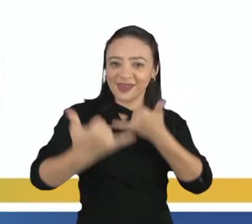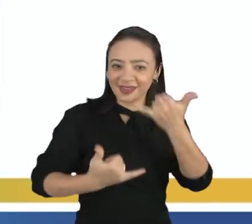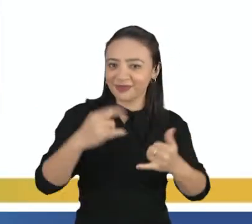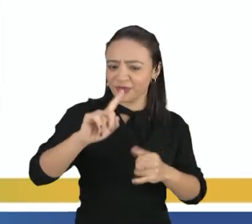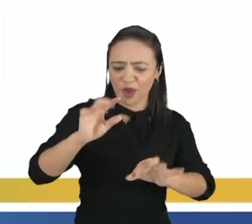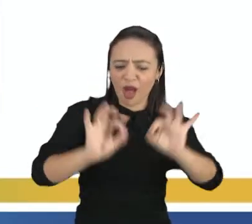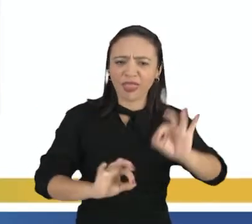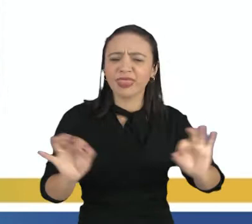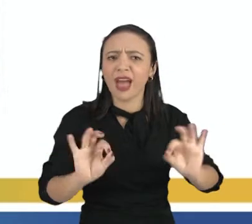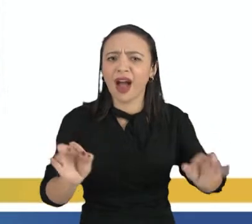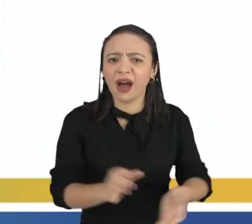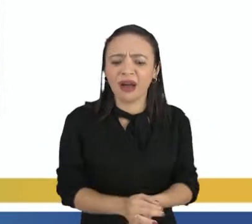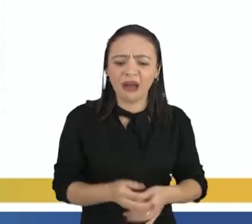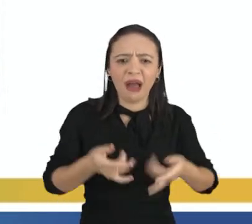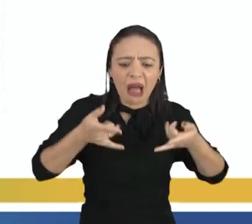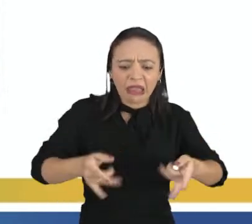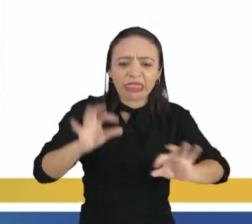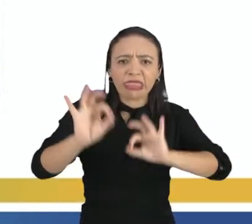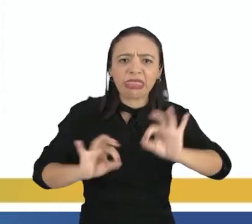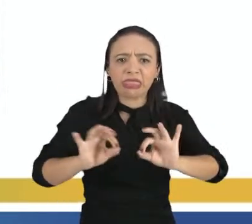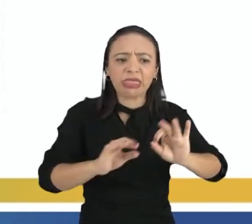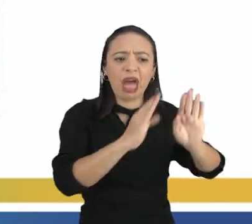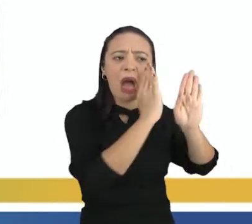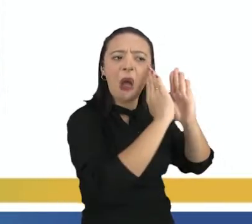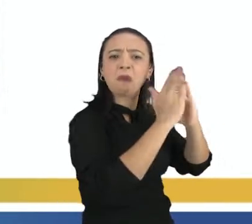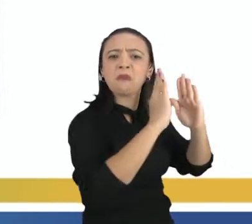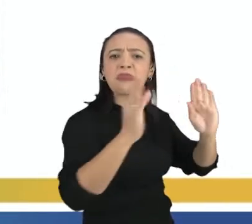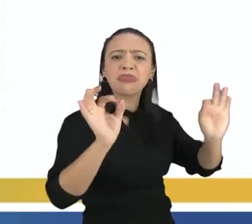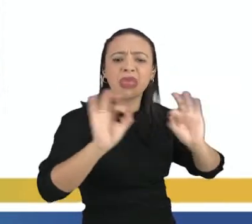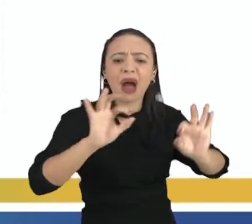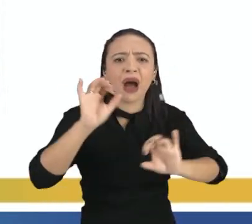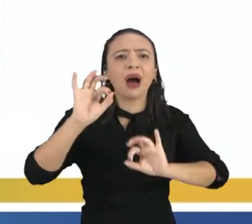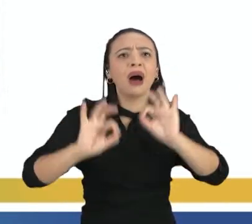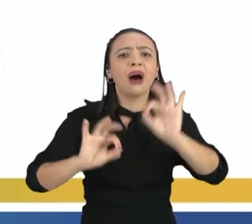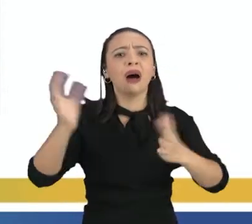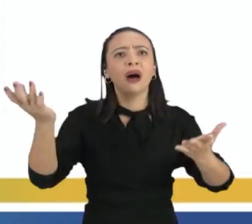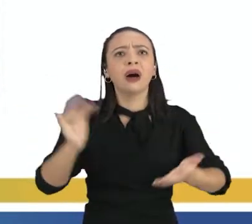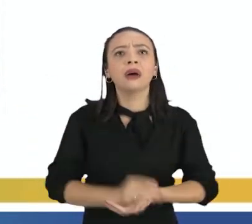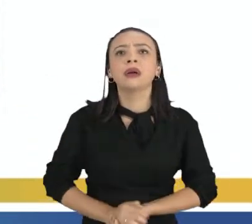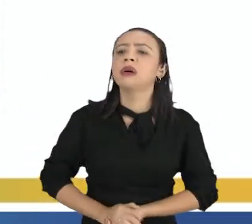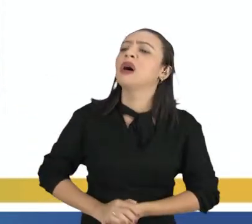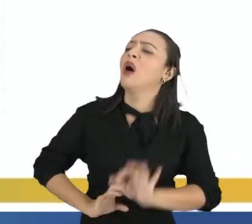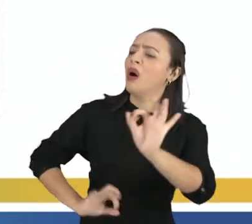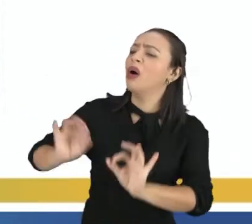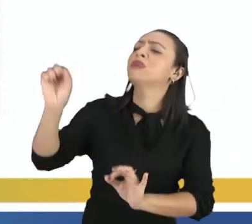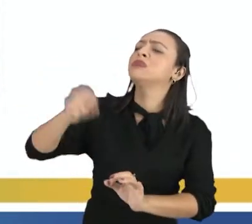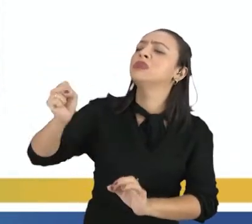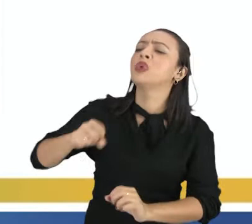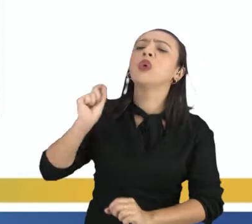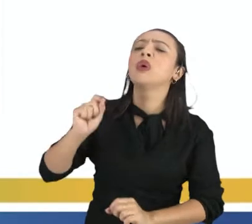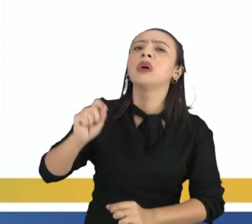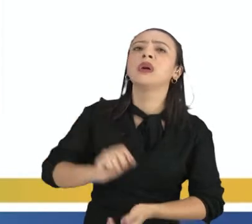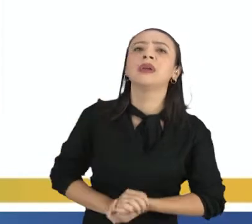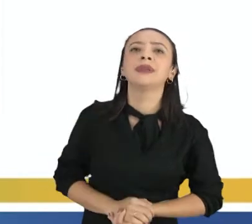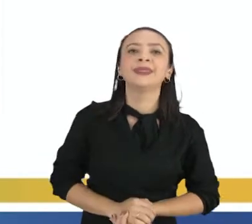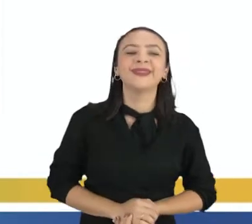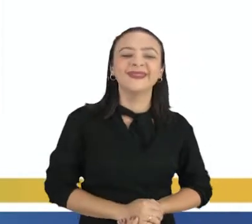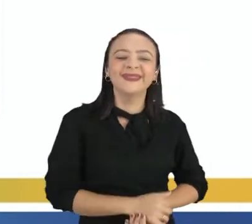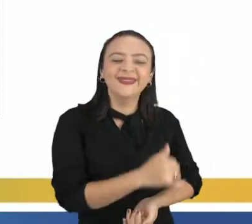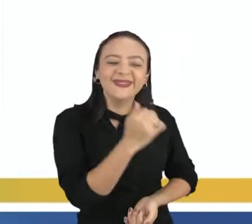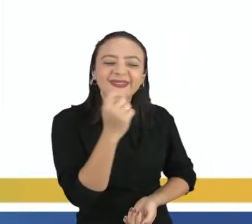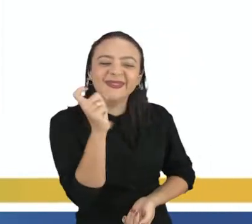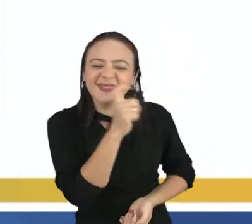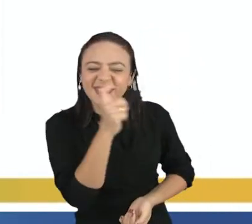arruma a cama, não arruma o armário, não arruma nada. Arrumo sim. Arruma o quê?